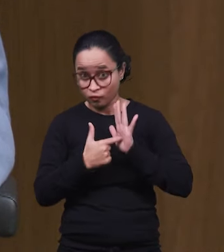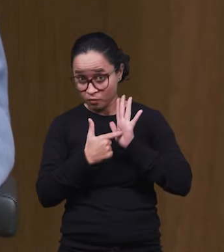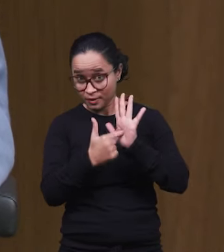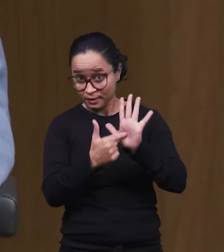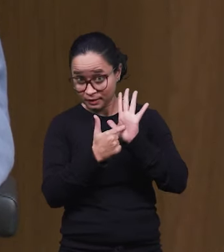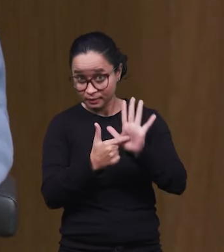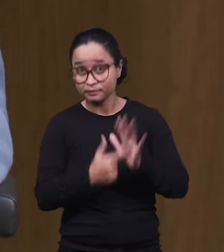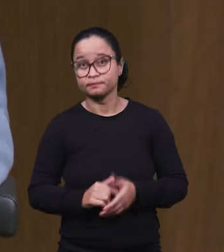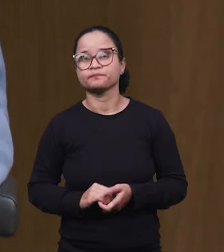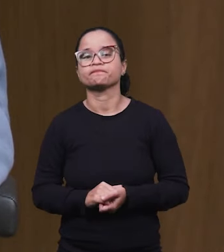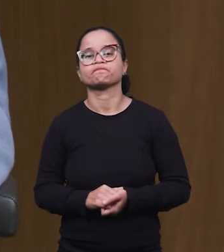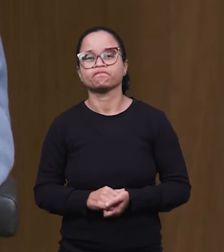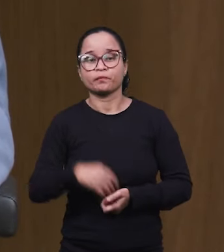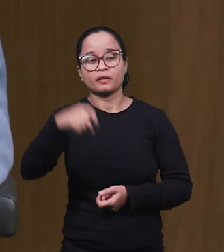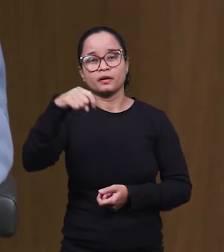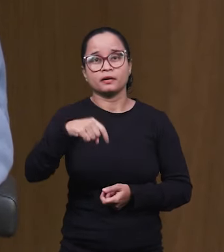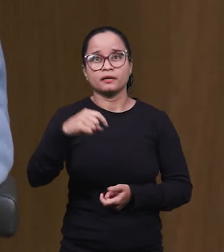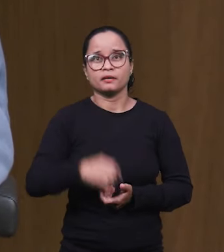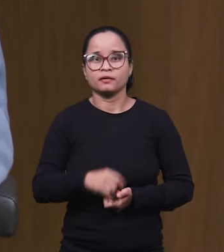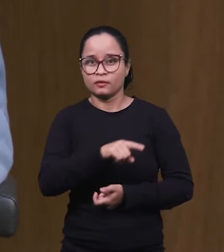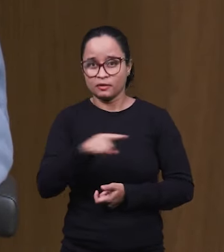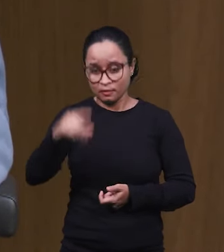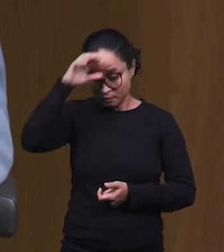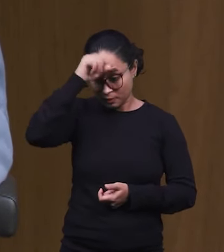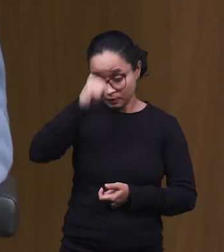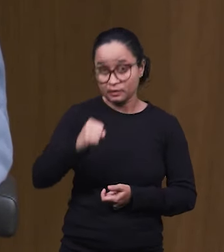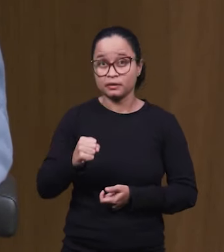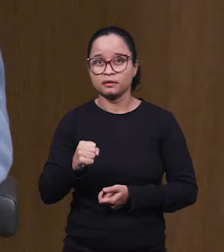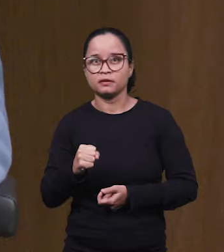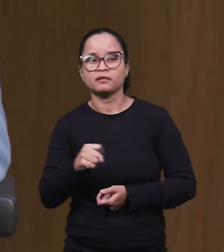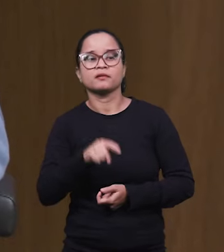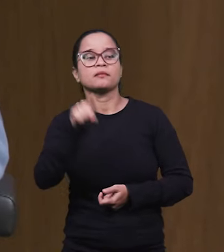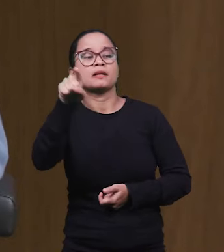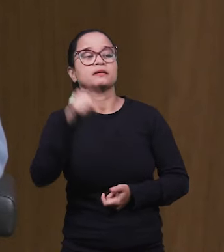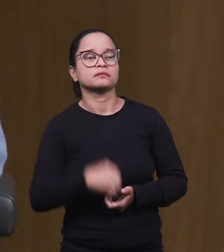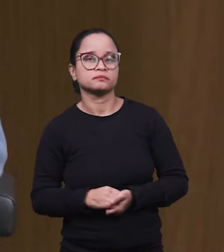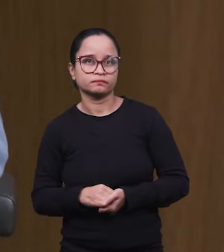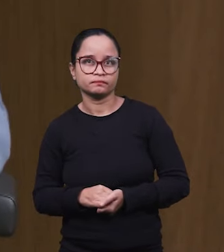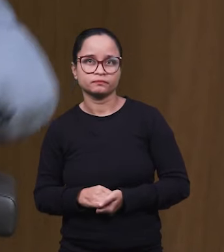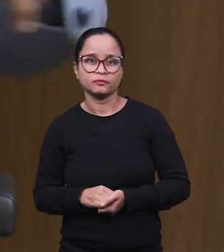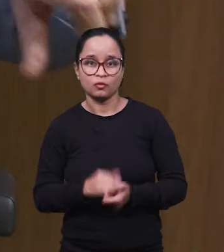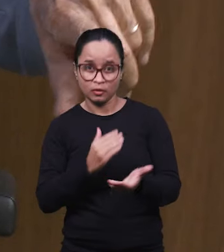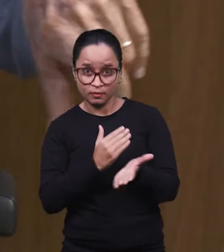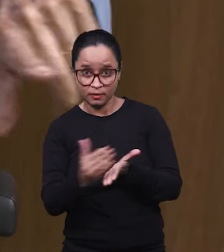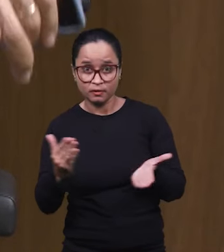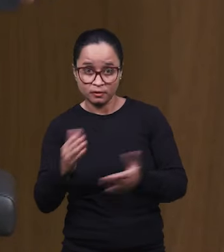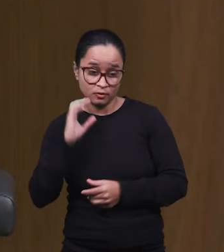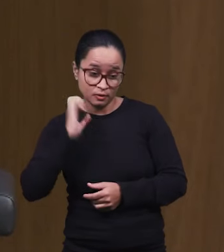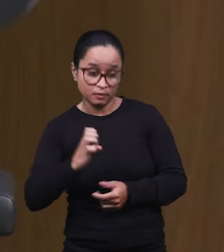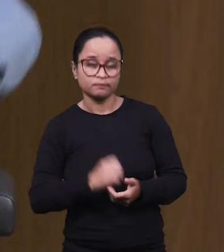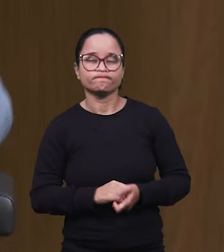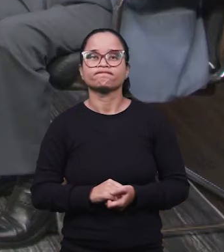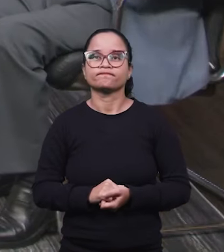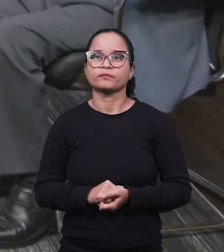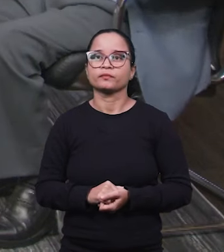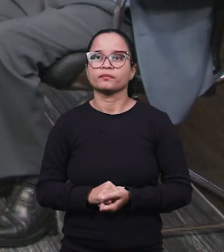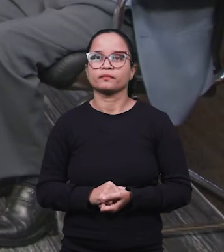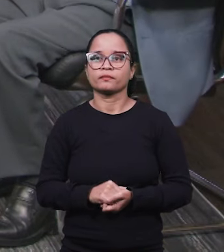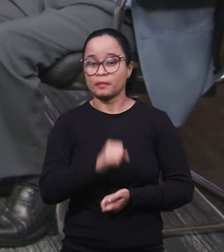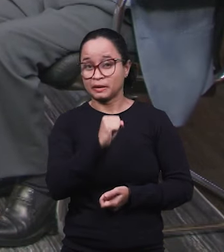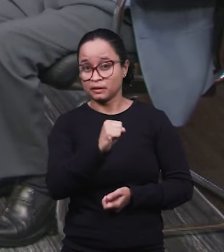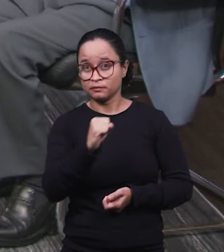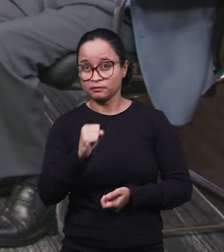mostrar, começou ali, que aquilo que vocês estão aprendendo de Bíblia aqui, vocês vão pagar lá na frente. Começar com Estevão, mataram Estevão. Eles